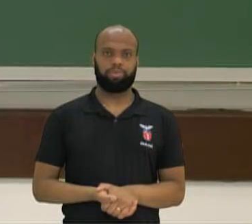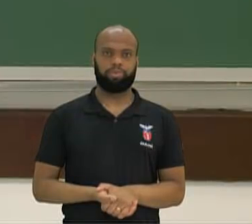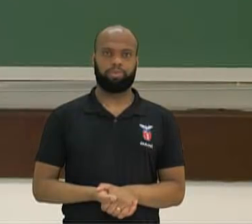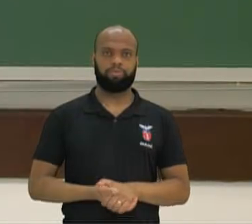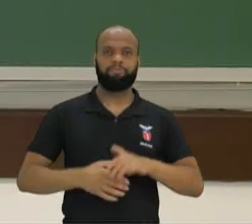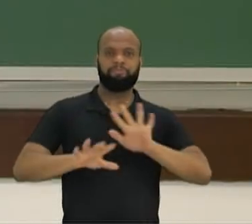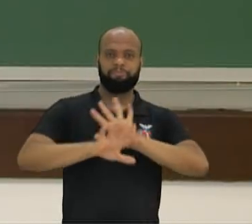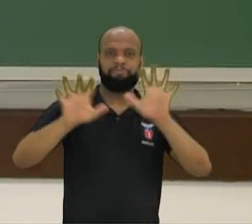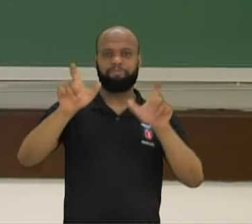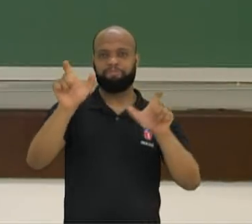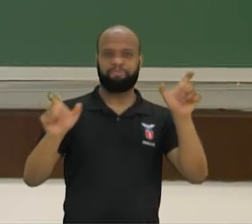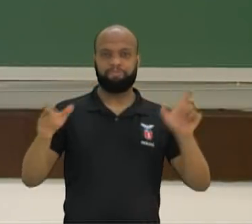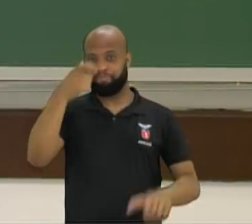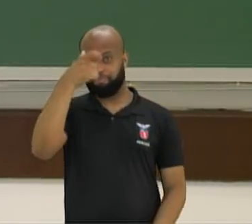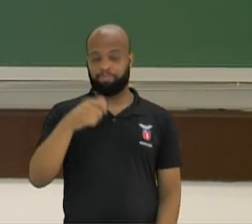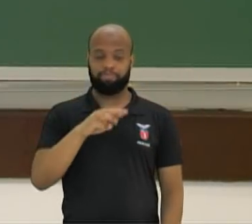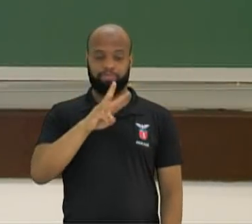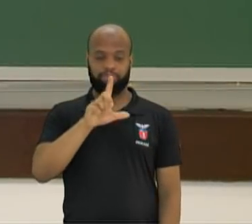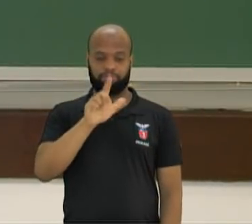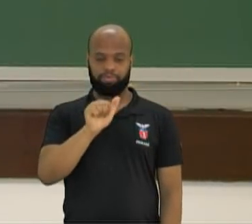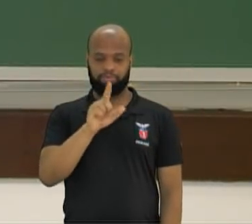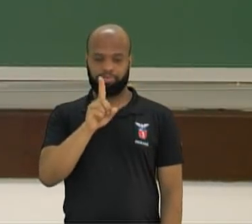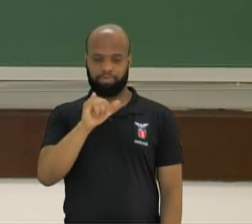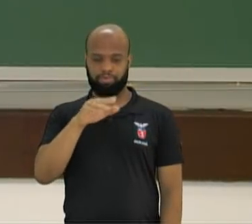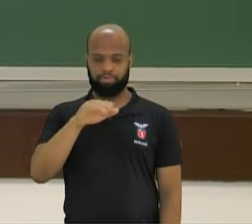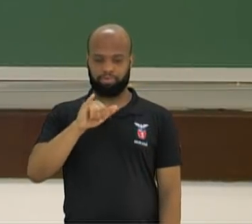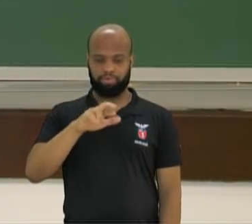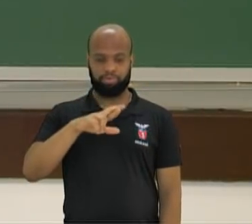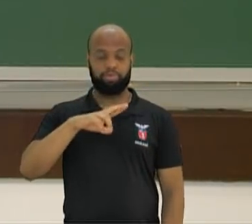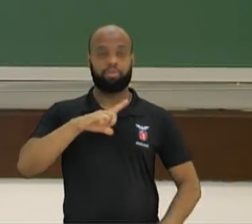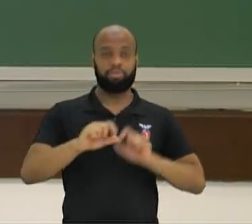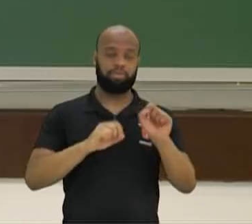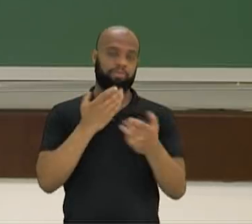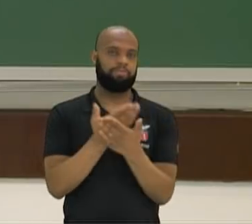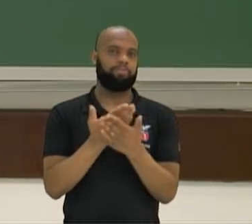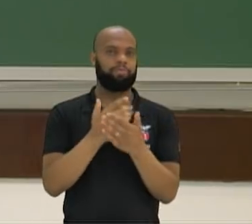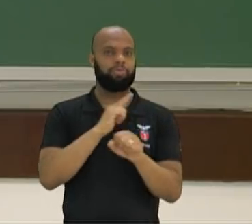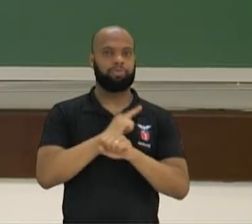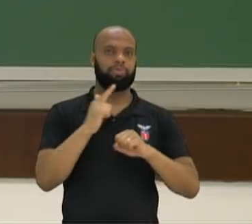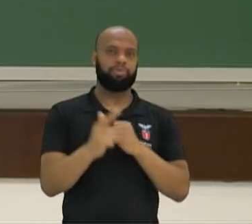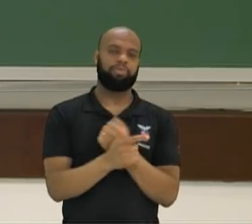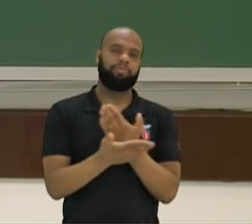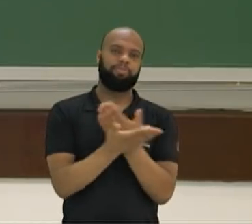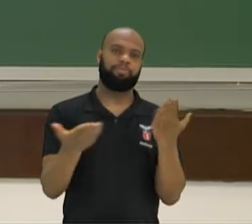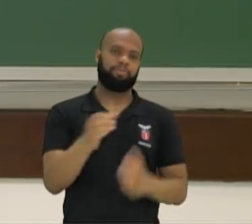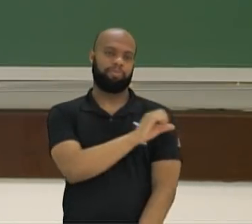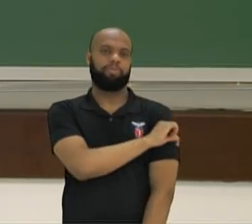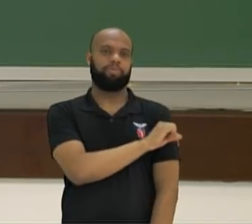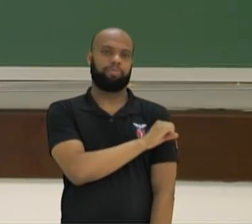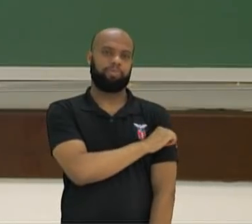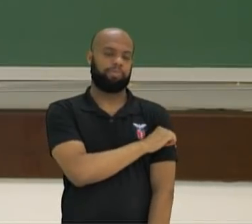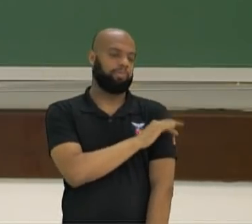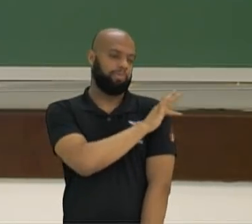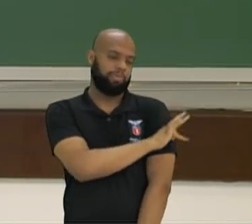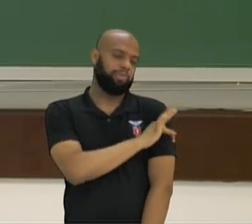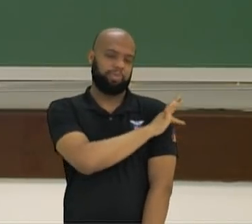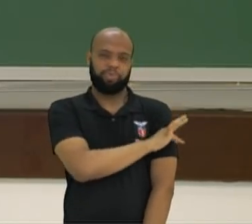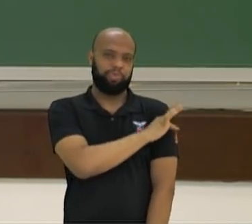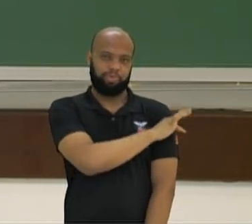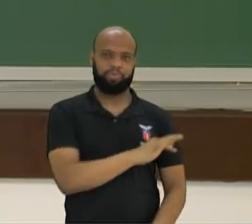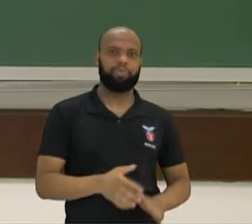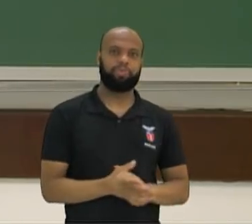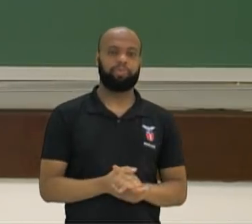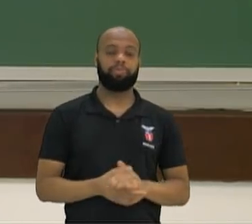Salve, salve galera! Professor Vladimir na área com mais uma aula de Geografia para você do nono ano do ensino